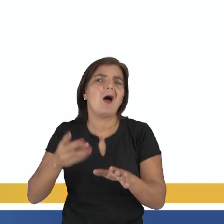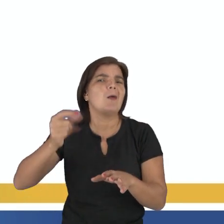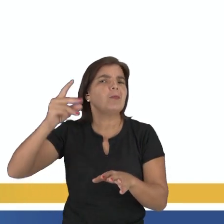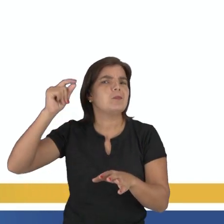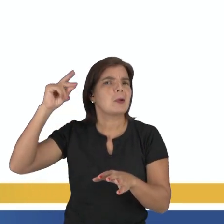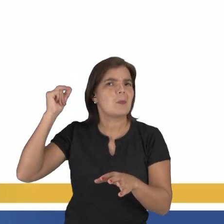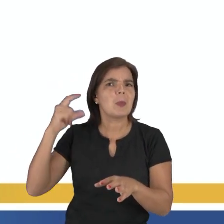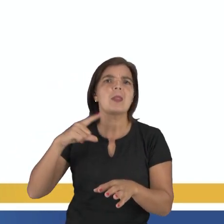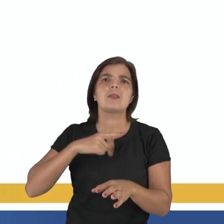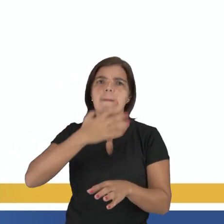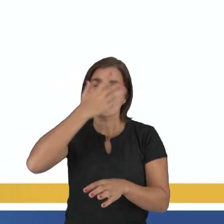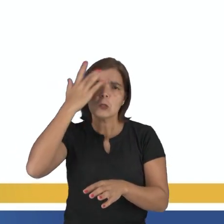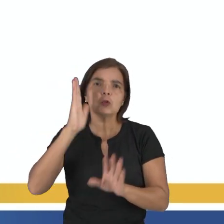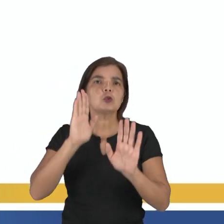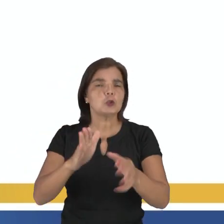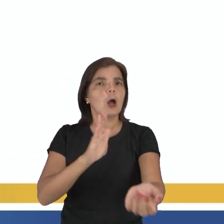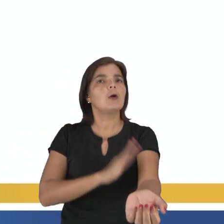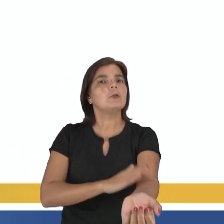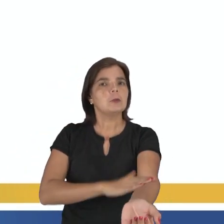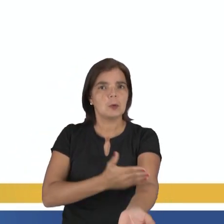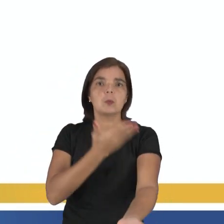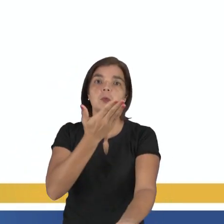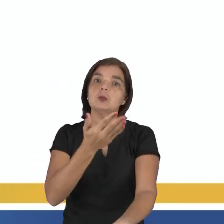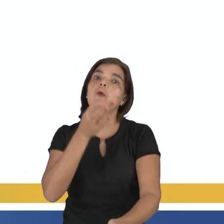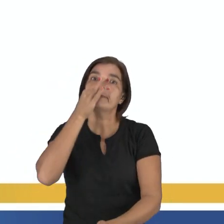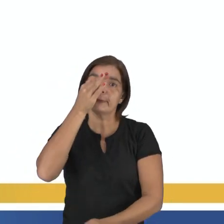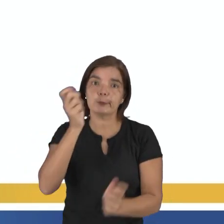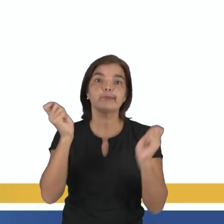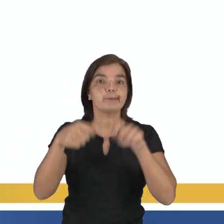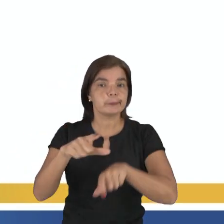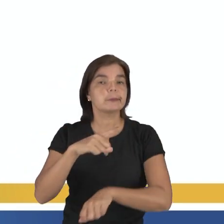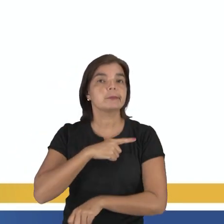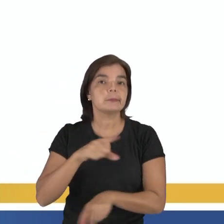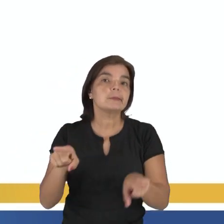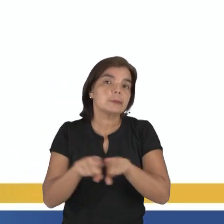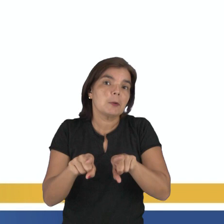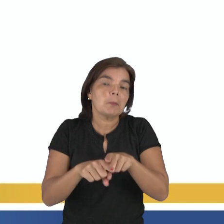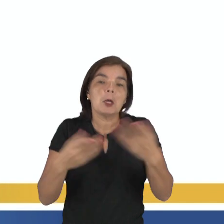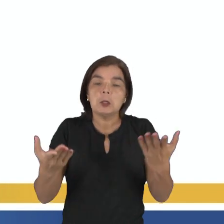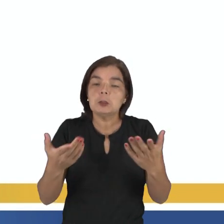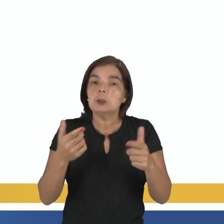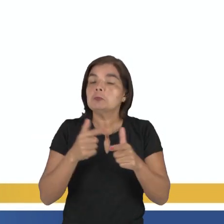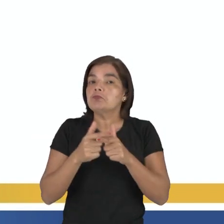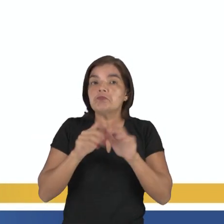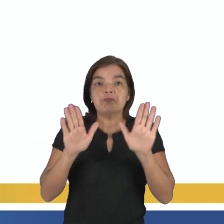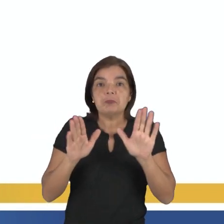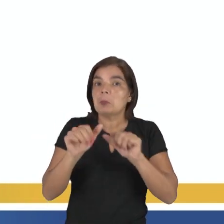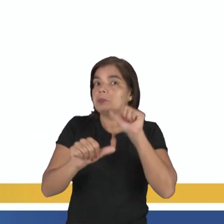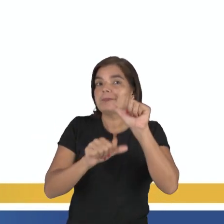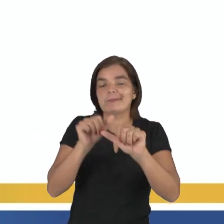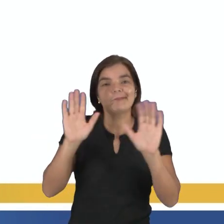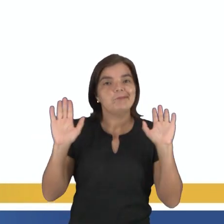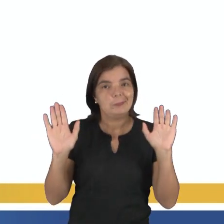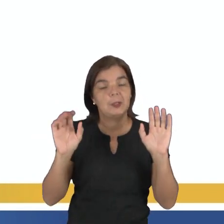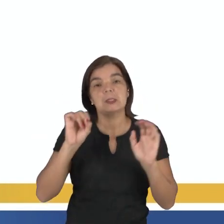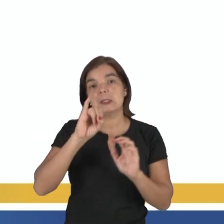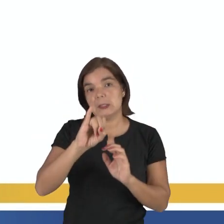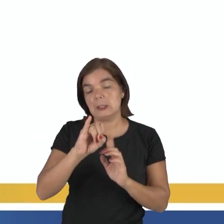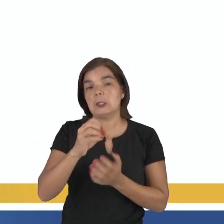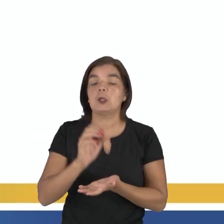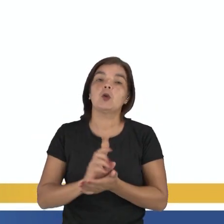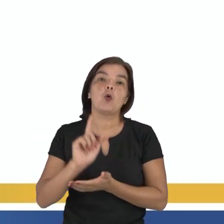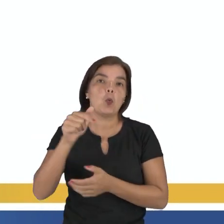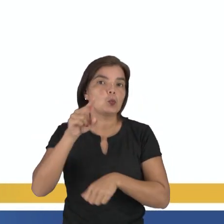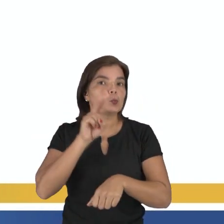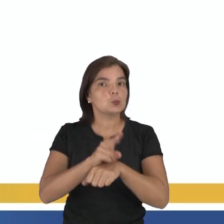histórico de hipertensão, então você pode sim vir a ter hipertensão também. E não tem nada a fazer quanto a respeito disso, a não ser tomar